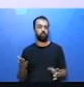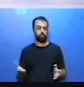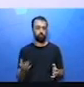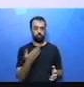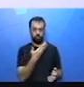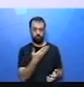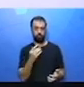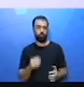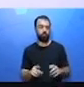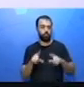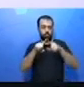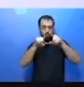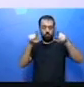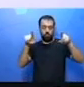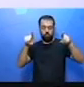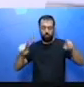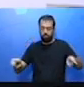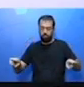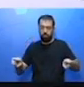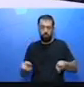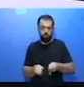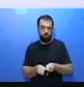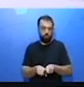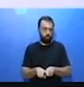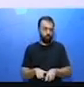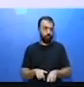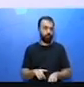Trapézio. Trapézio é isso aqui, né?